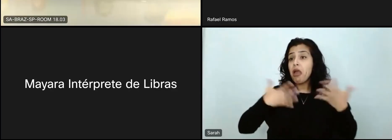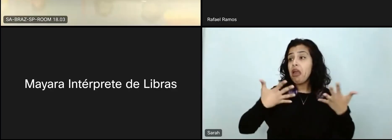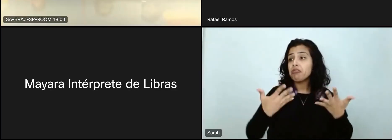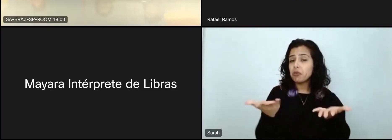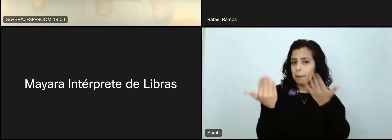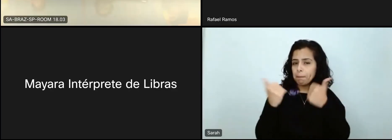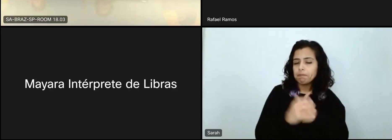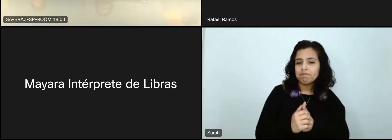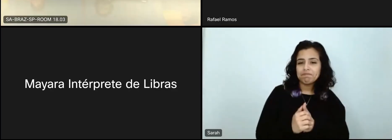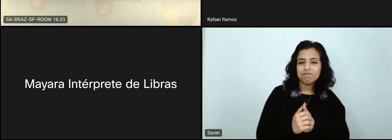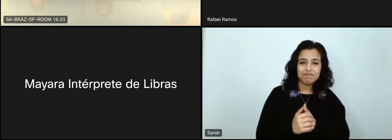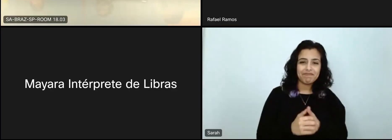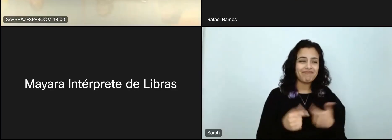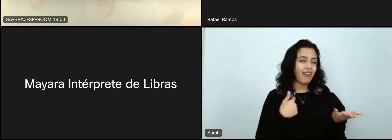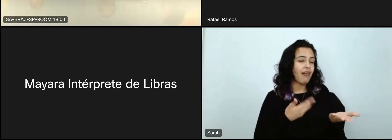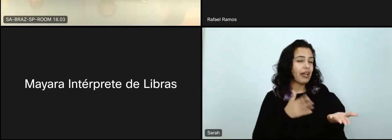também para ti.